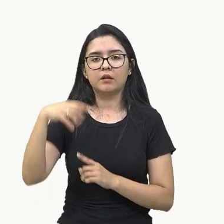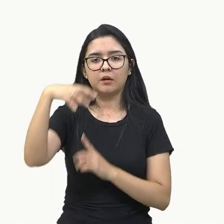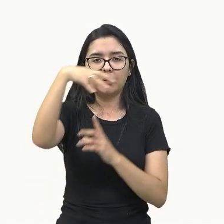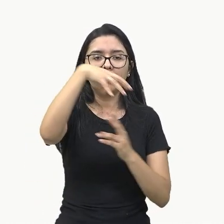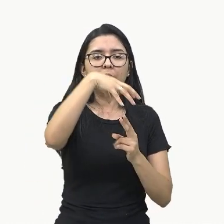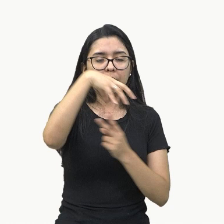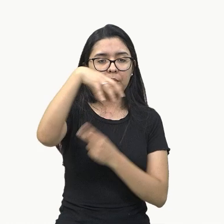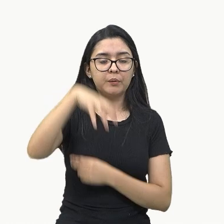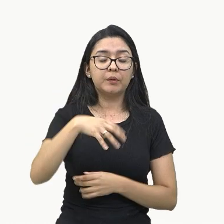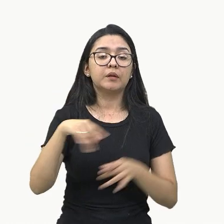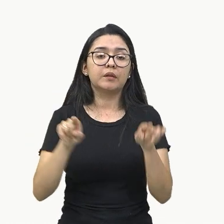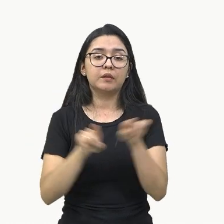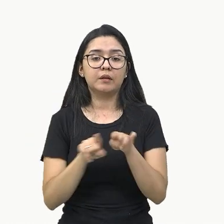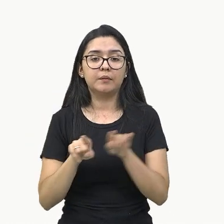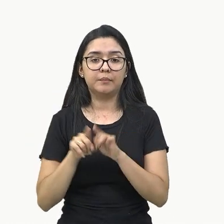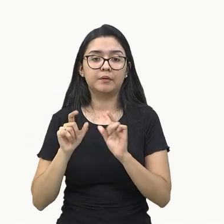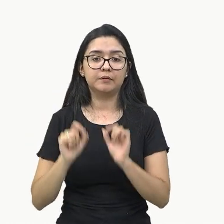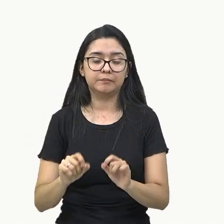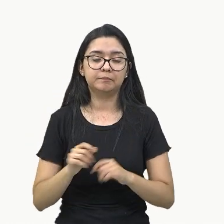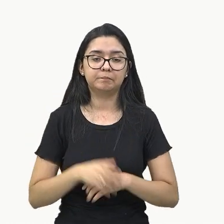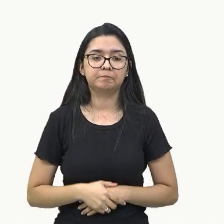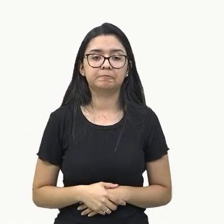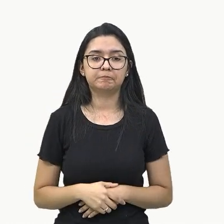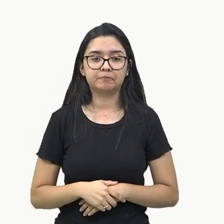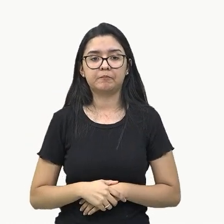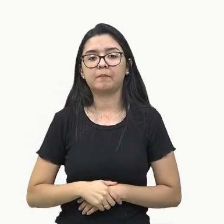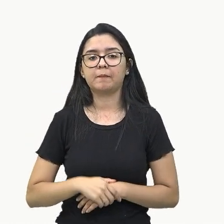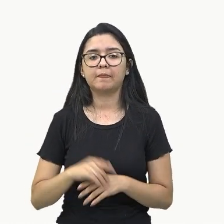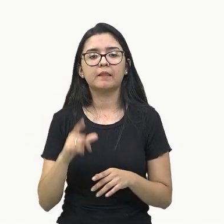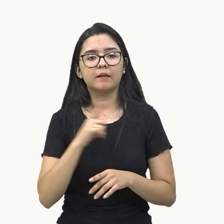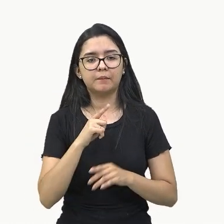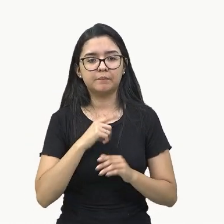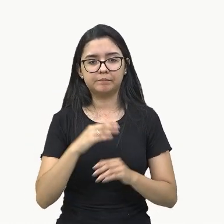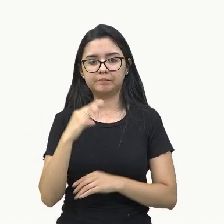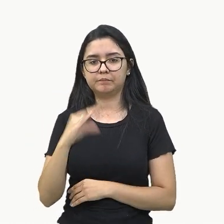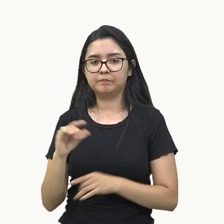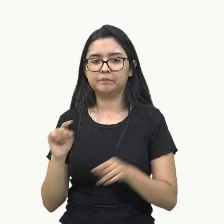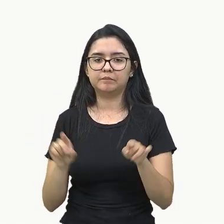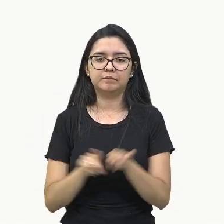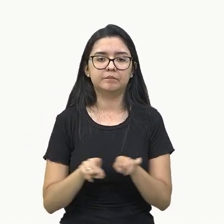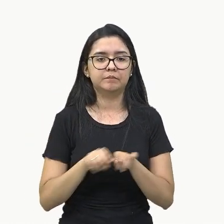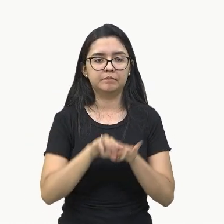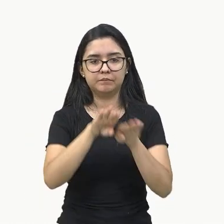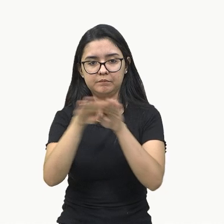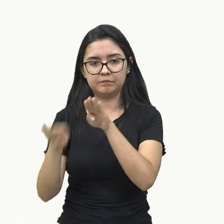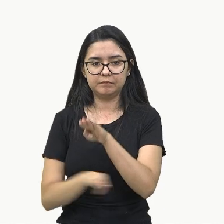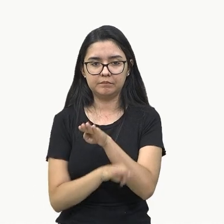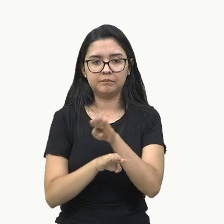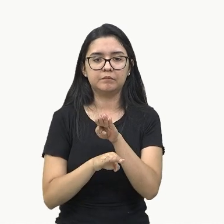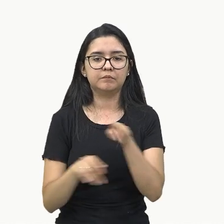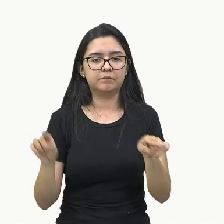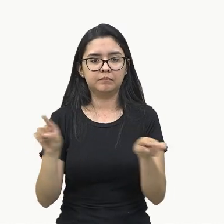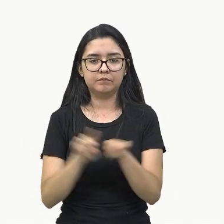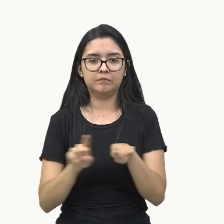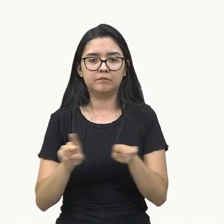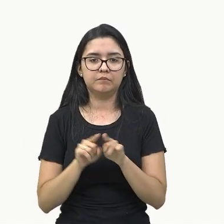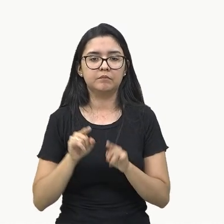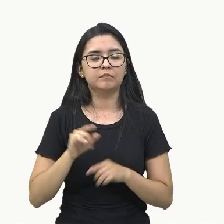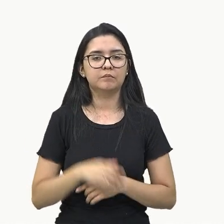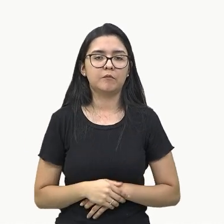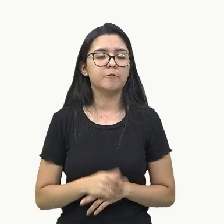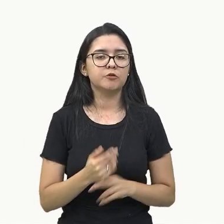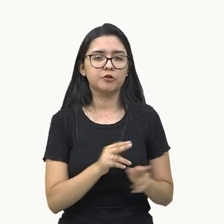seria. Escolarização tem mais a ver com derivação. Desigualdade é algo originado de